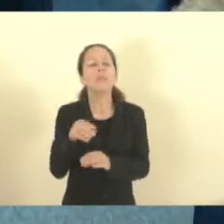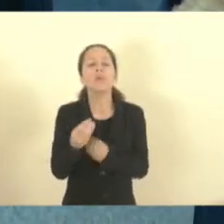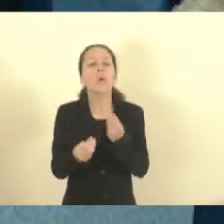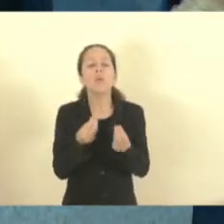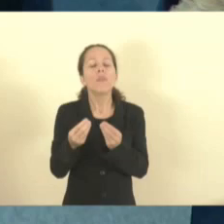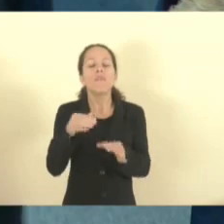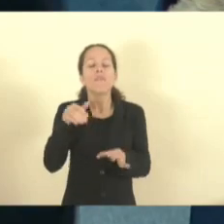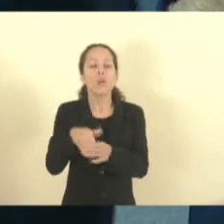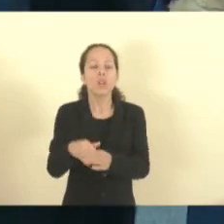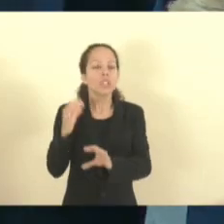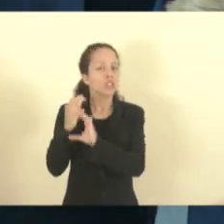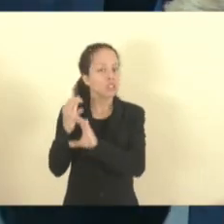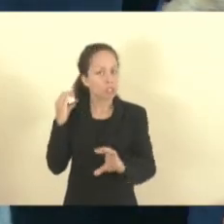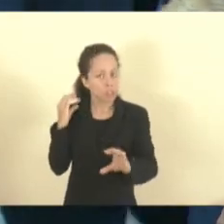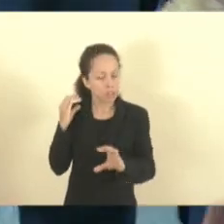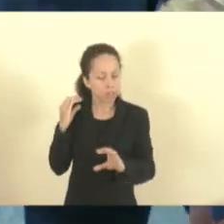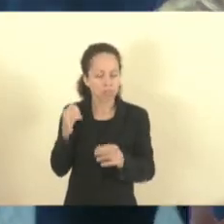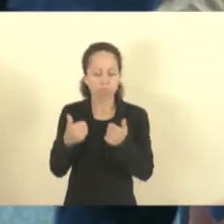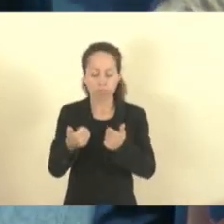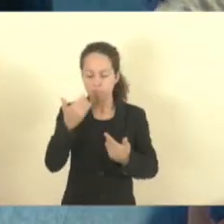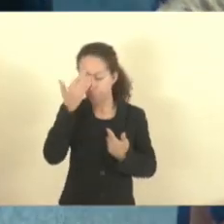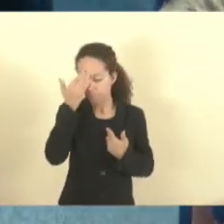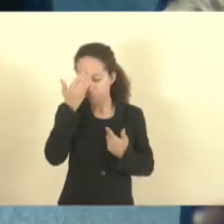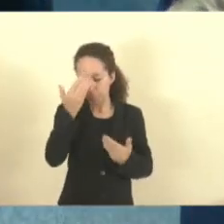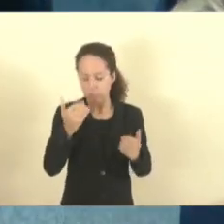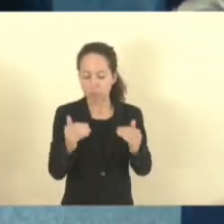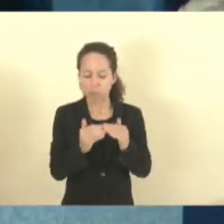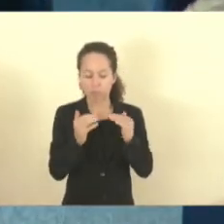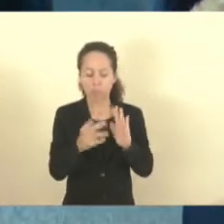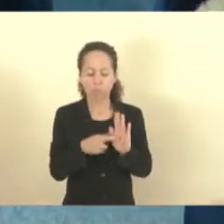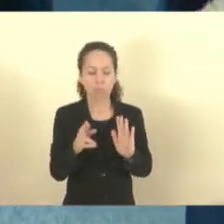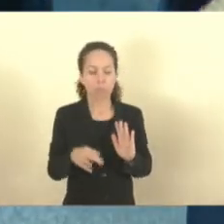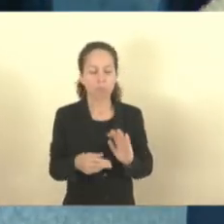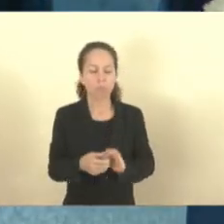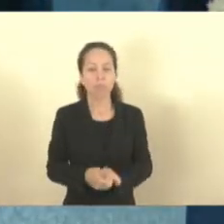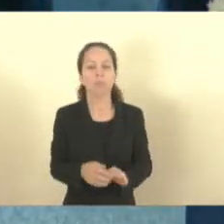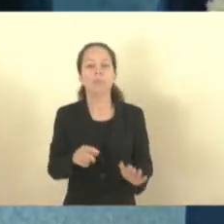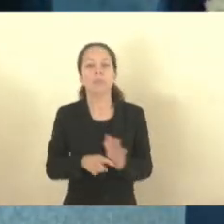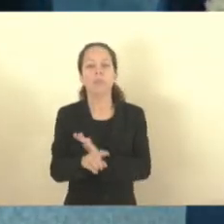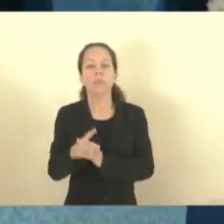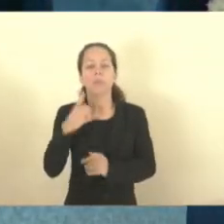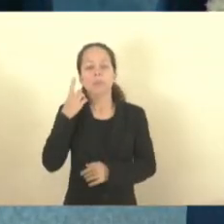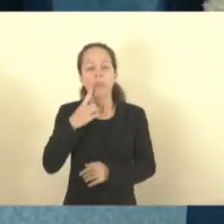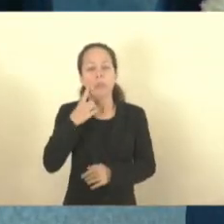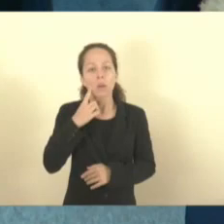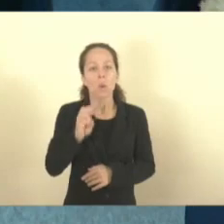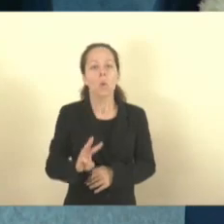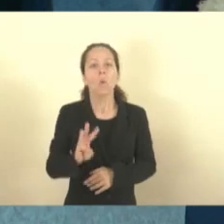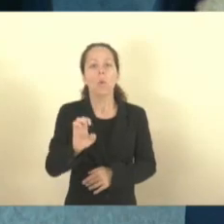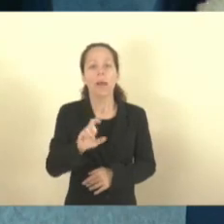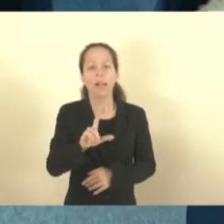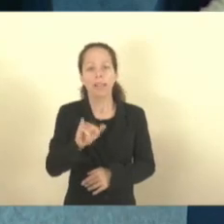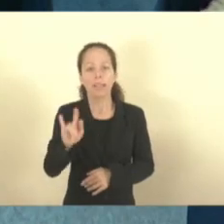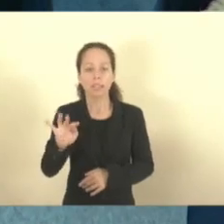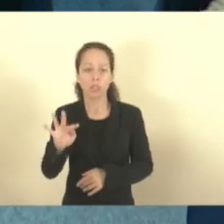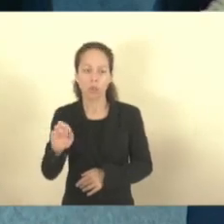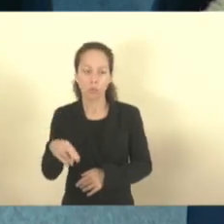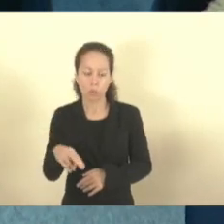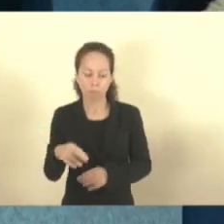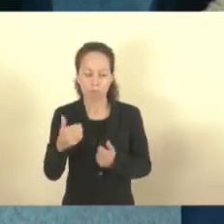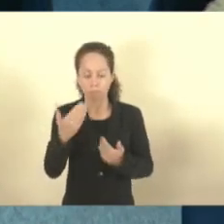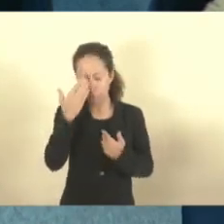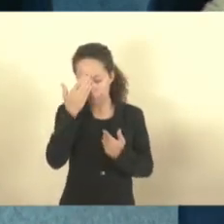Esmeraldo? Muito obrigado, deputado José Esmeraldo, com o relator. Deputado Coronel Wellington, com o relator.